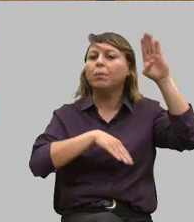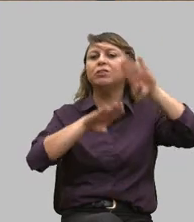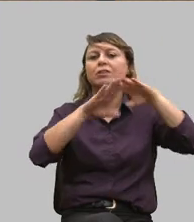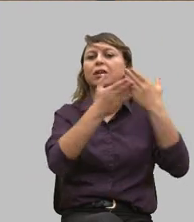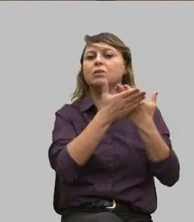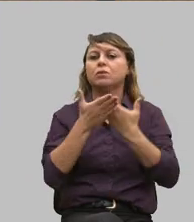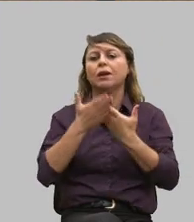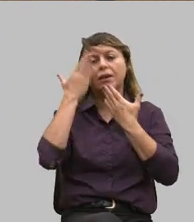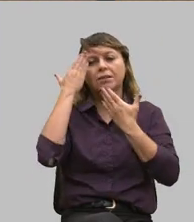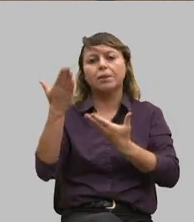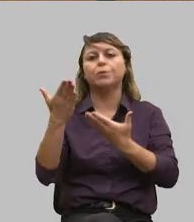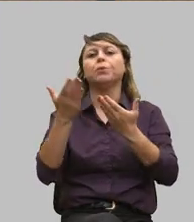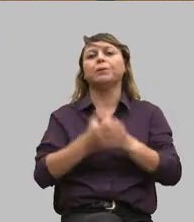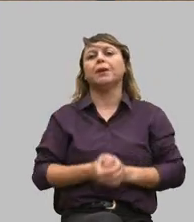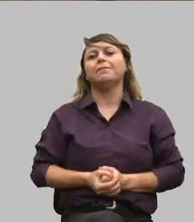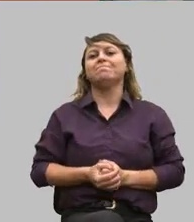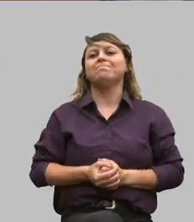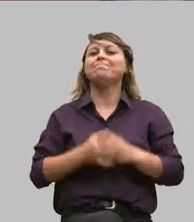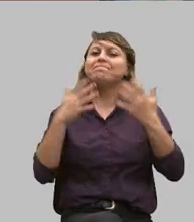todos vocês muito